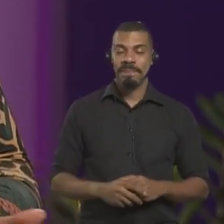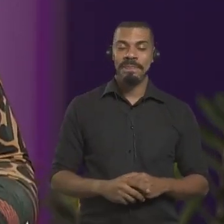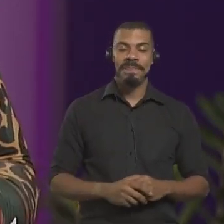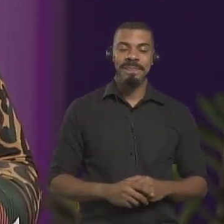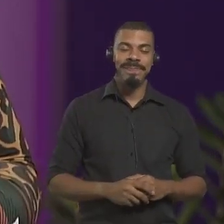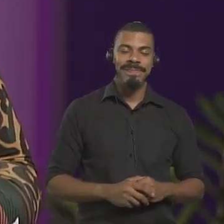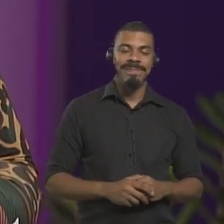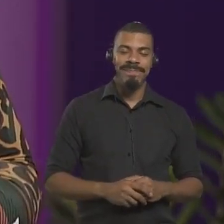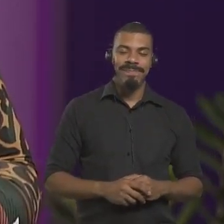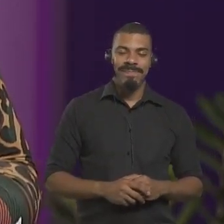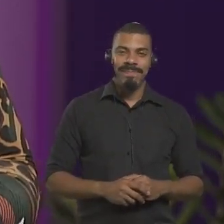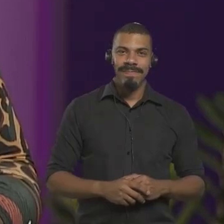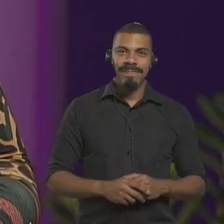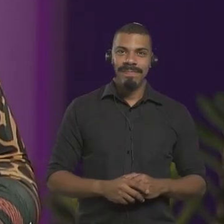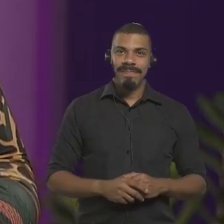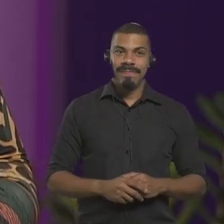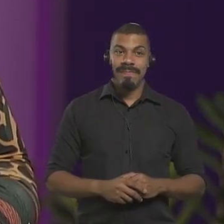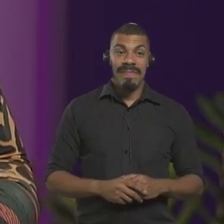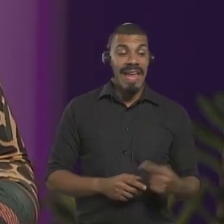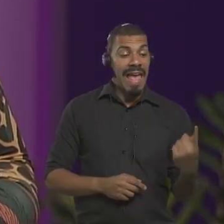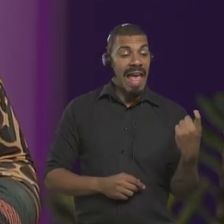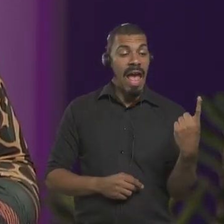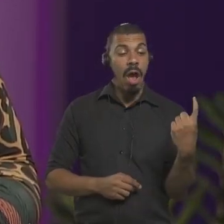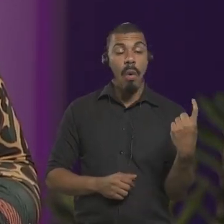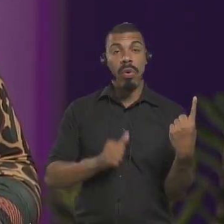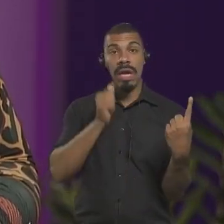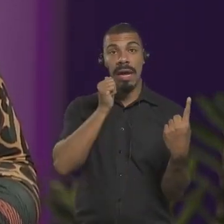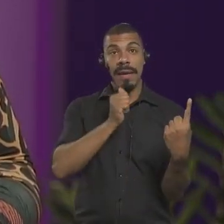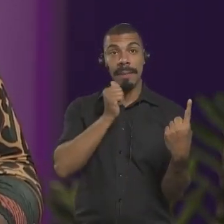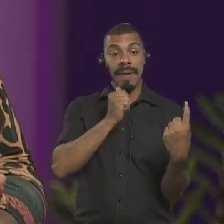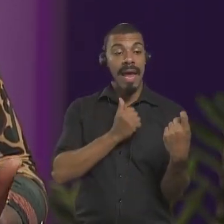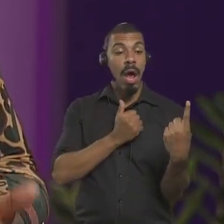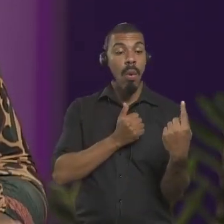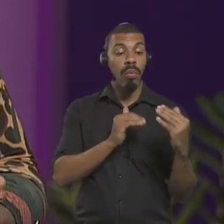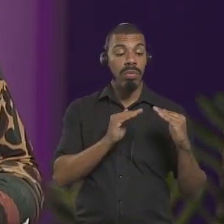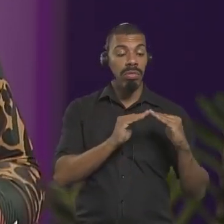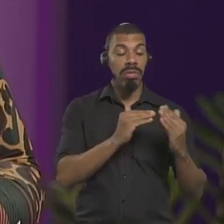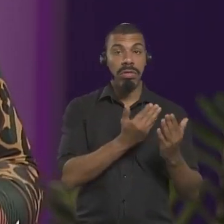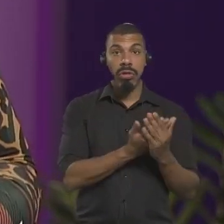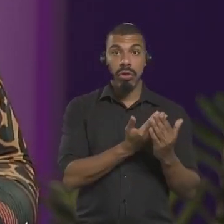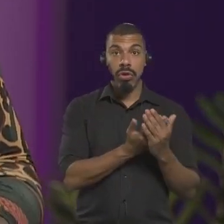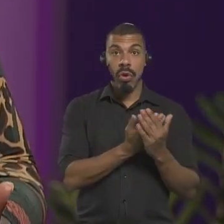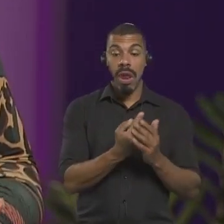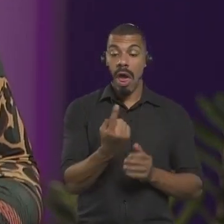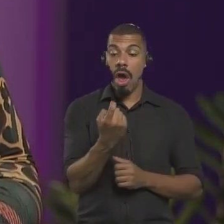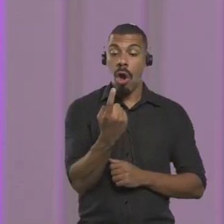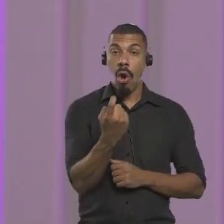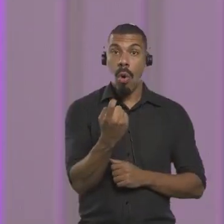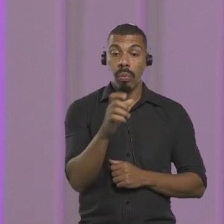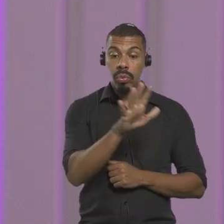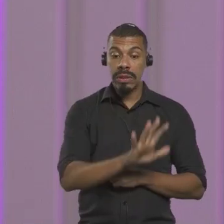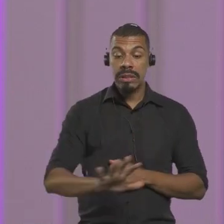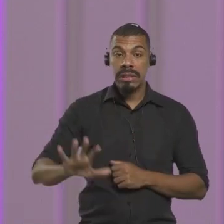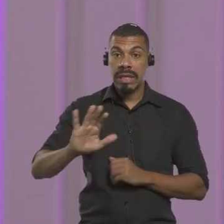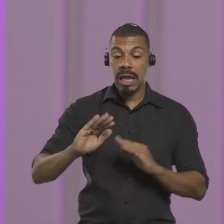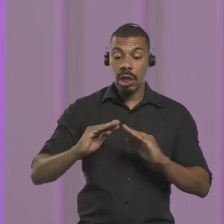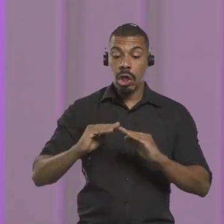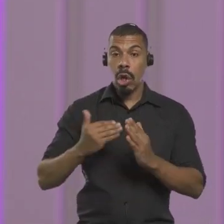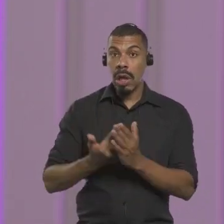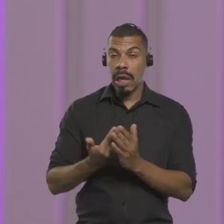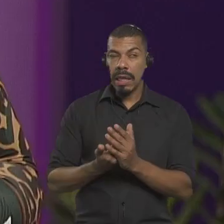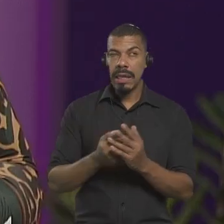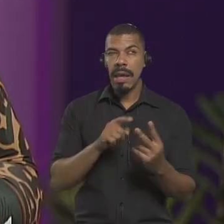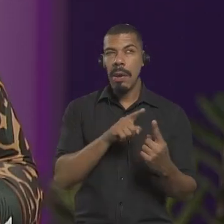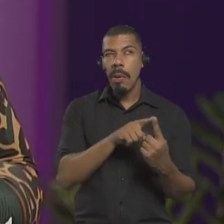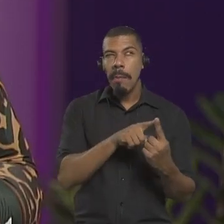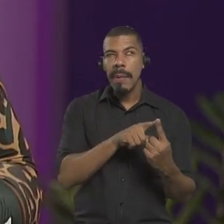Então, assim, ela é a única da escola ainda, ela é a única menina negra da escola, e Da muito escola pouca coisa mudou. inteira? Tem ela